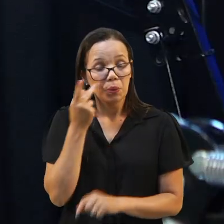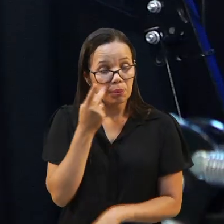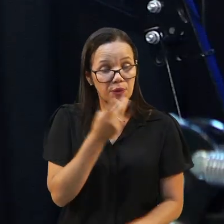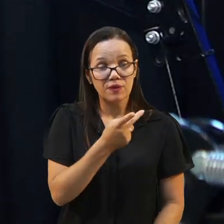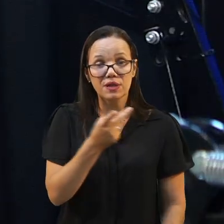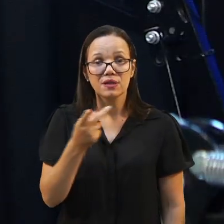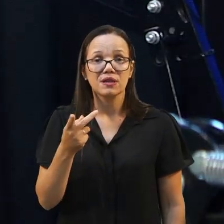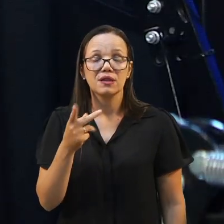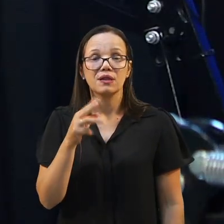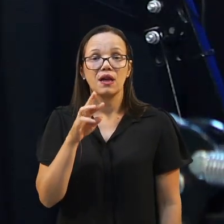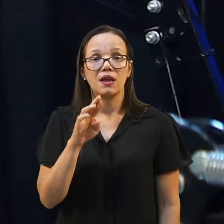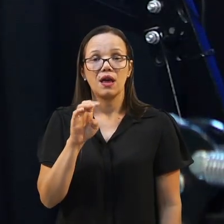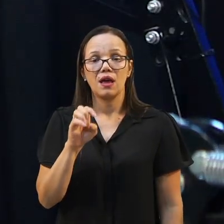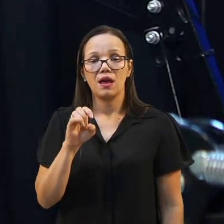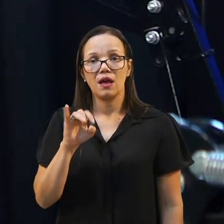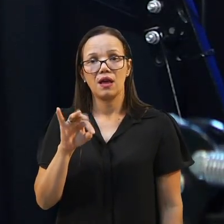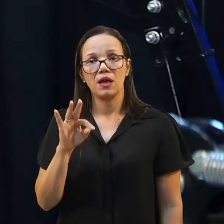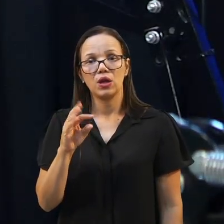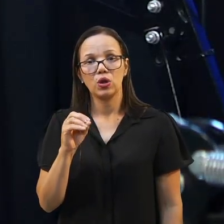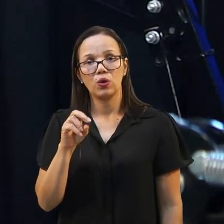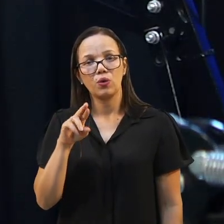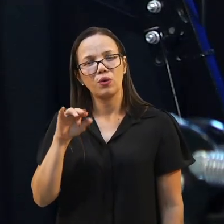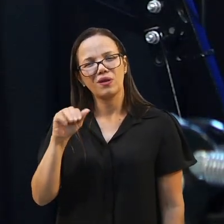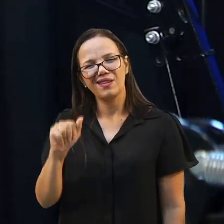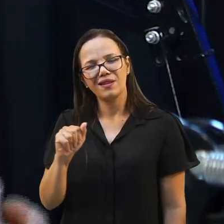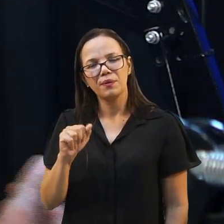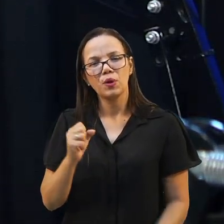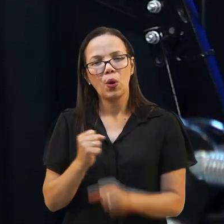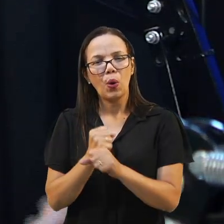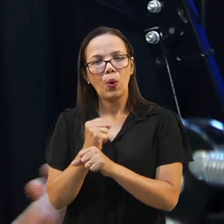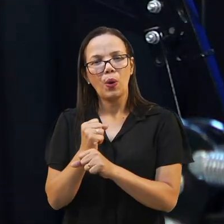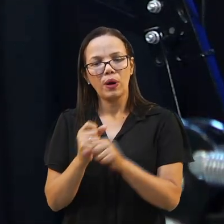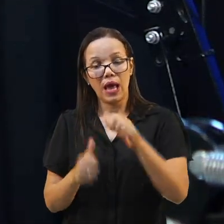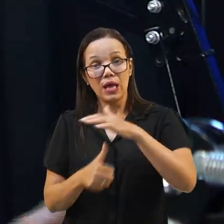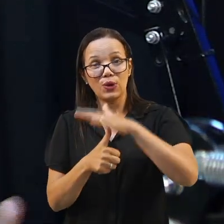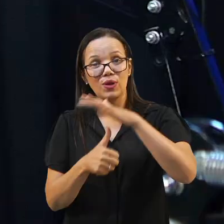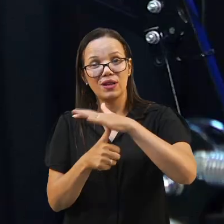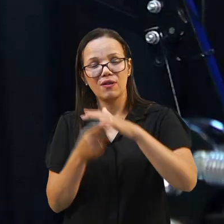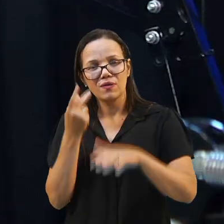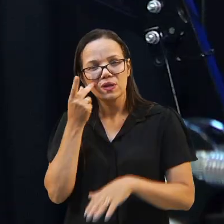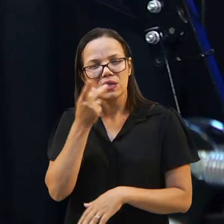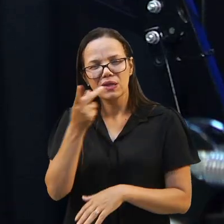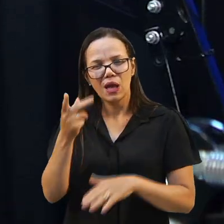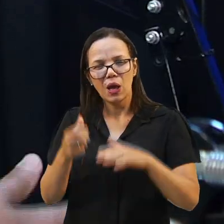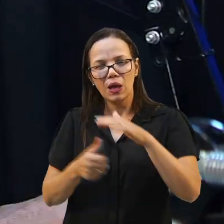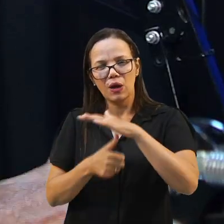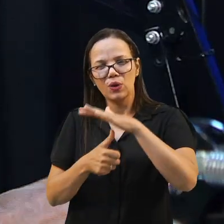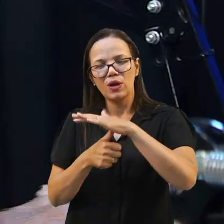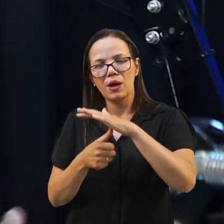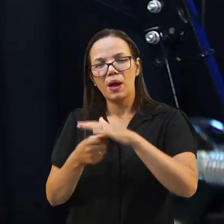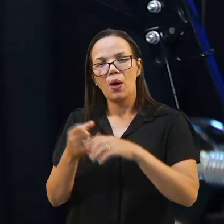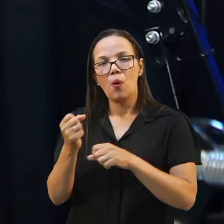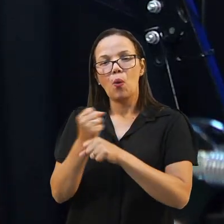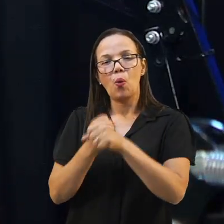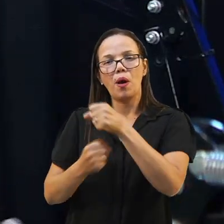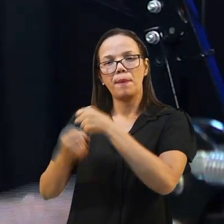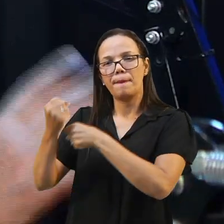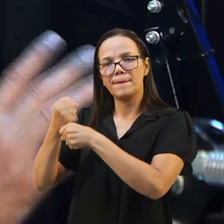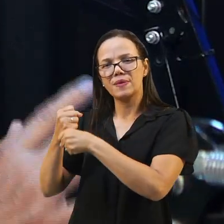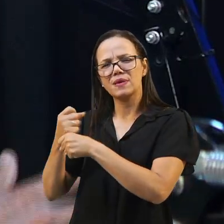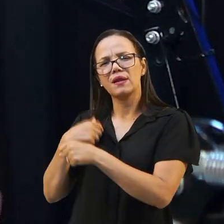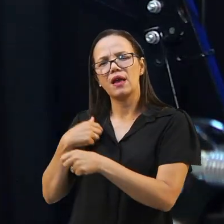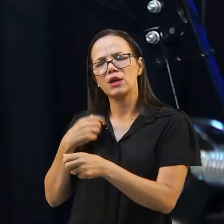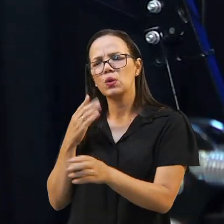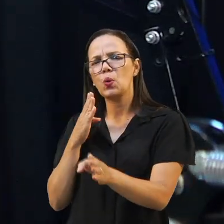na reitoria no ano passado e encontrei um colega lá da medicina, mais ou menos contemporâneo. A